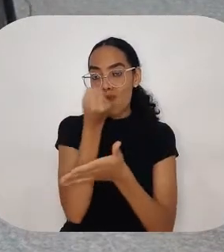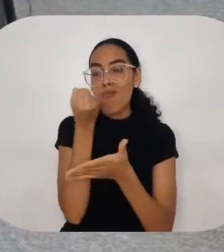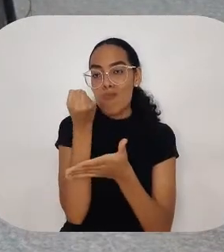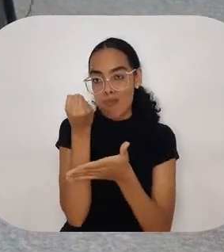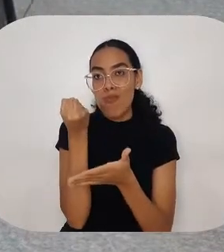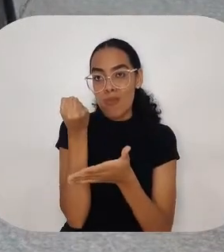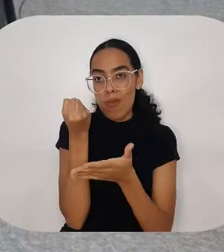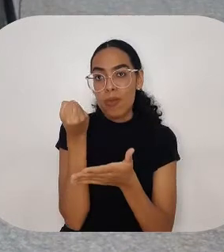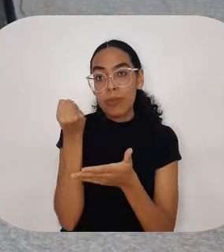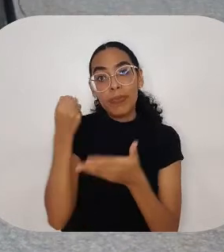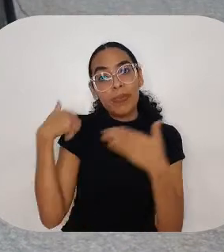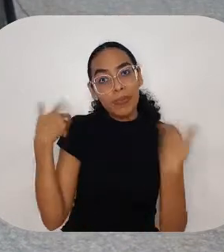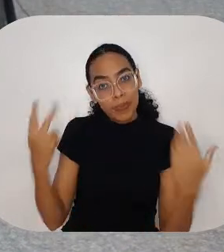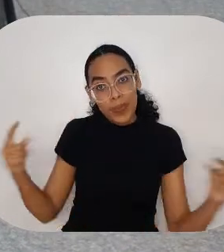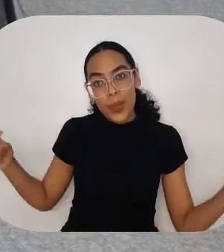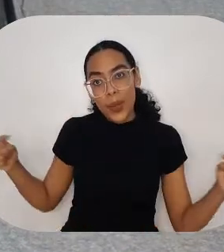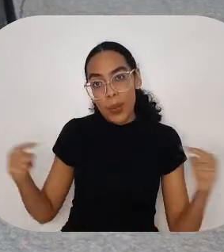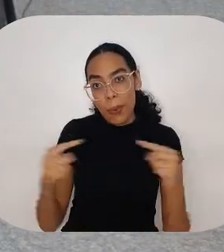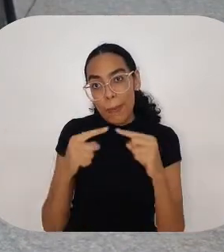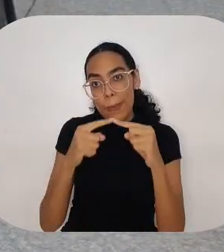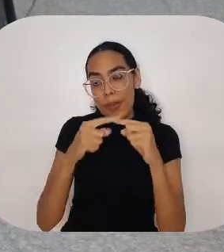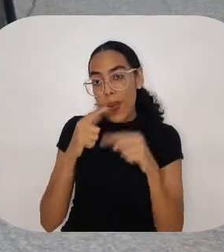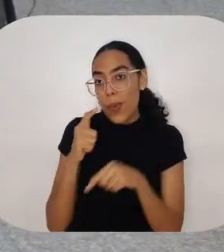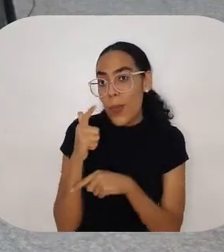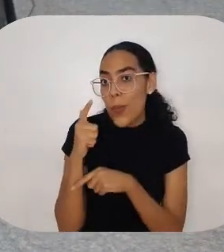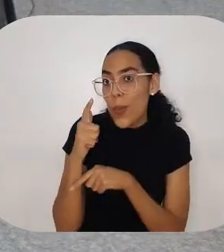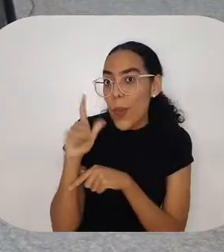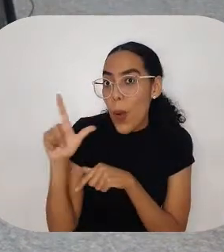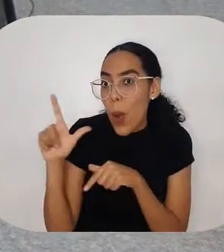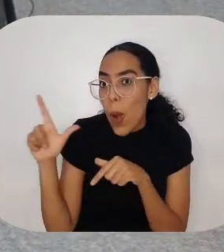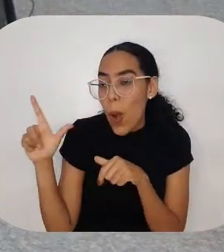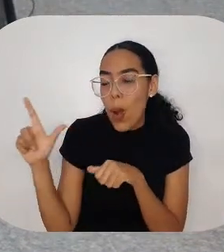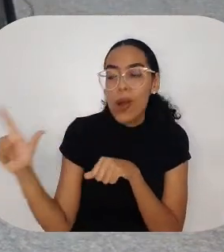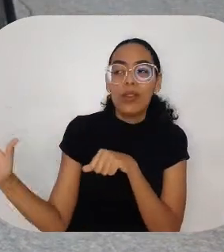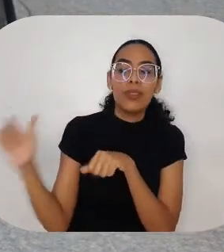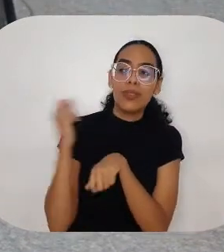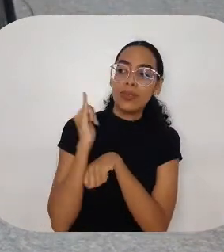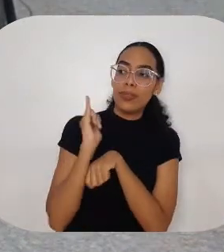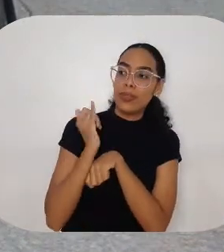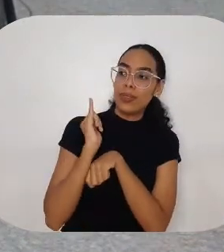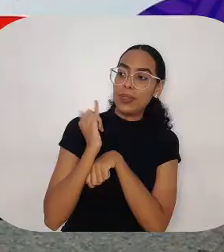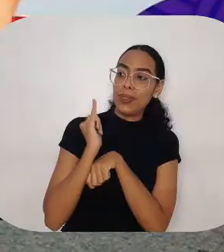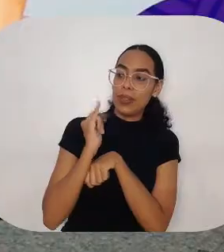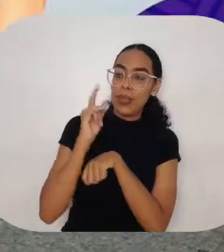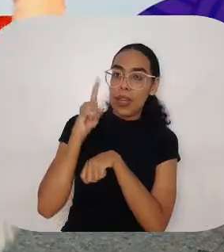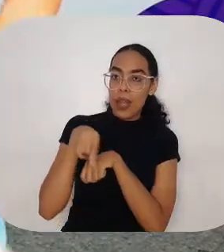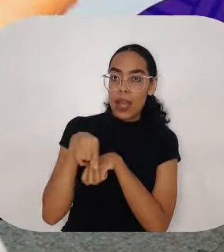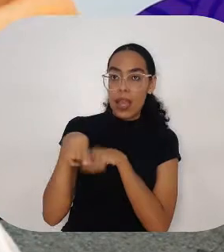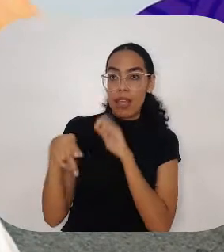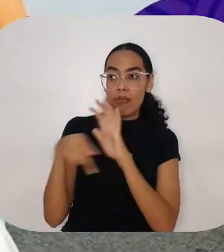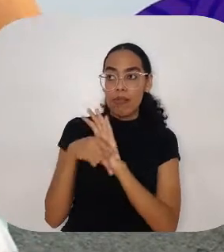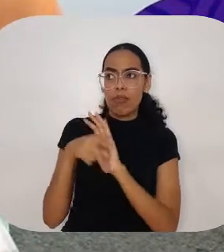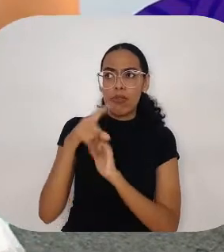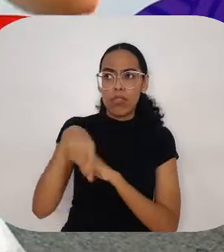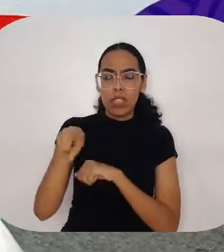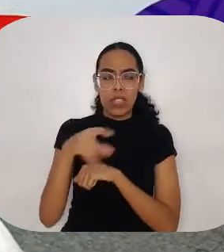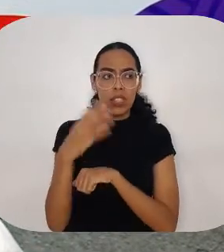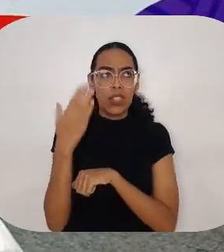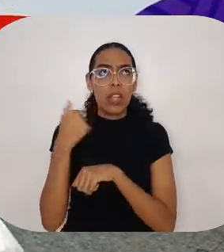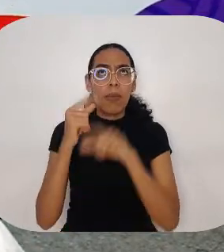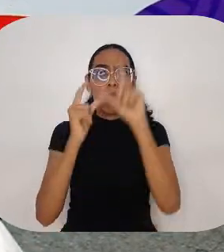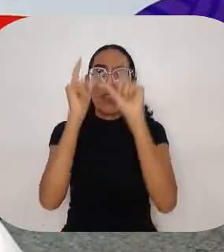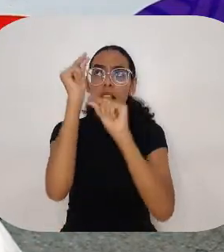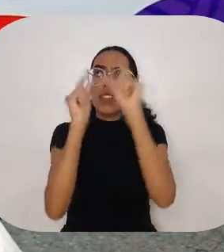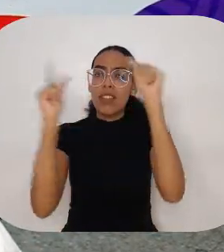E isso me lembra outra história, que é Brincando com as Estrelas. Você